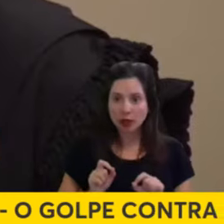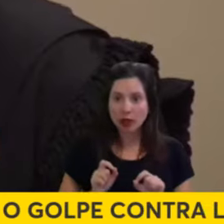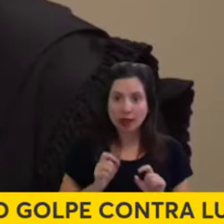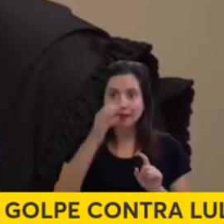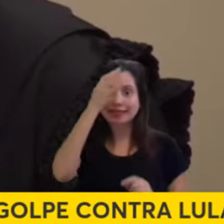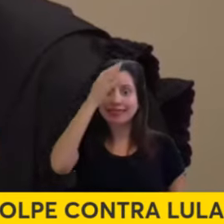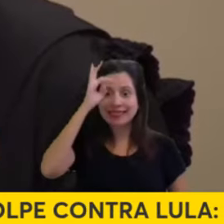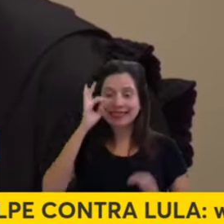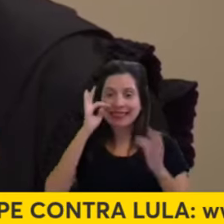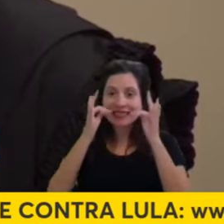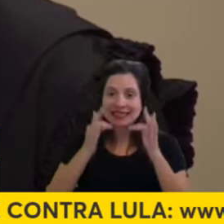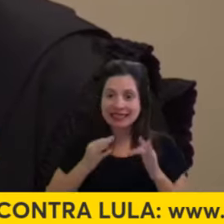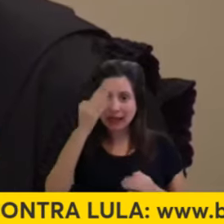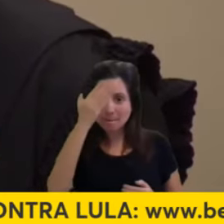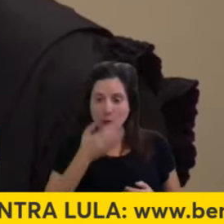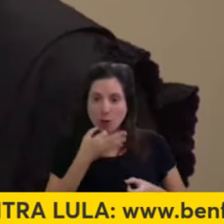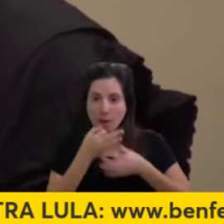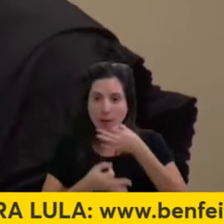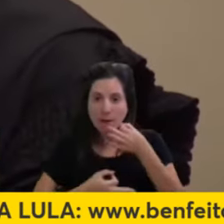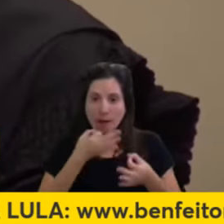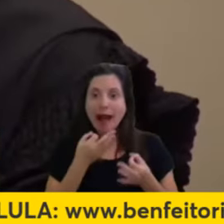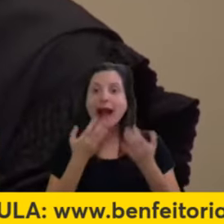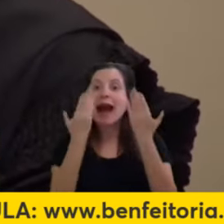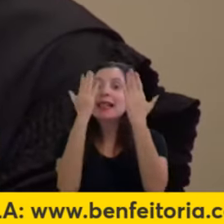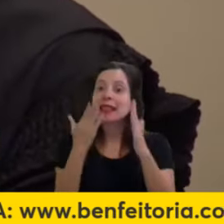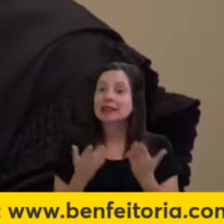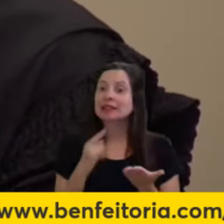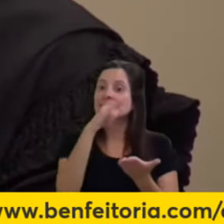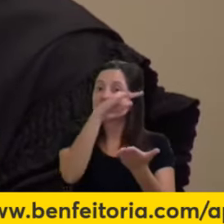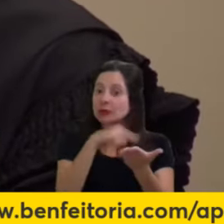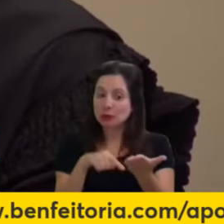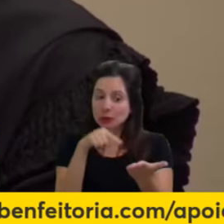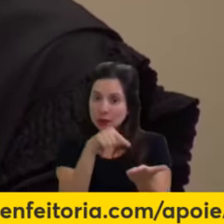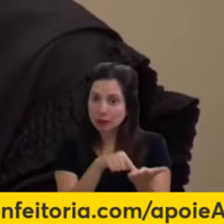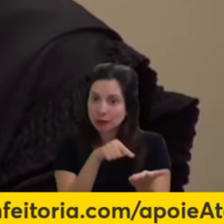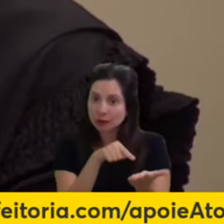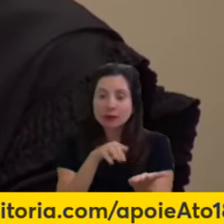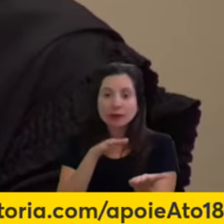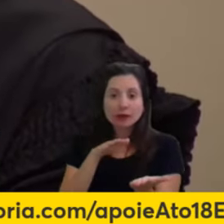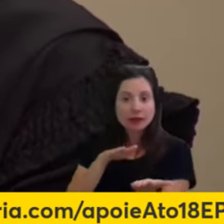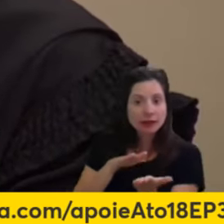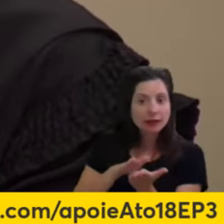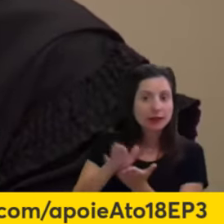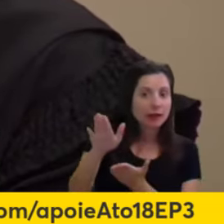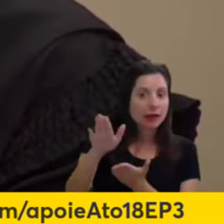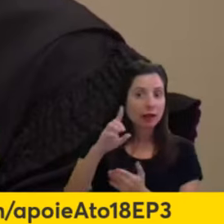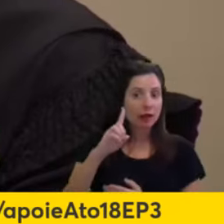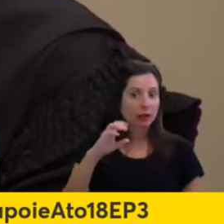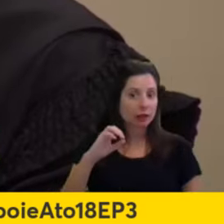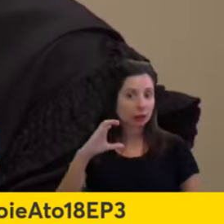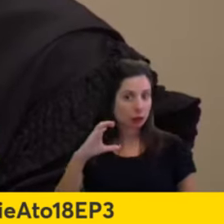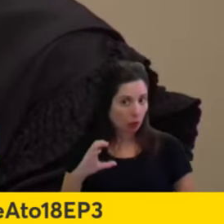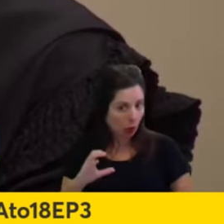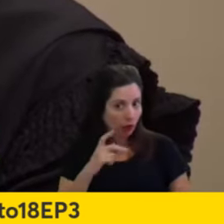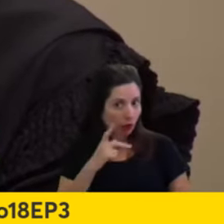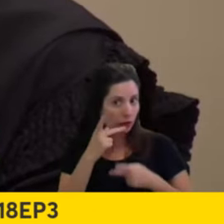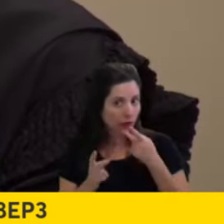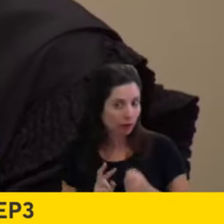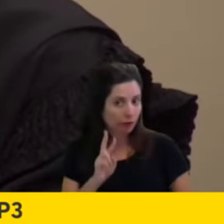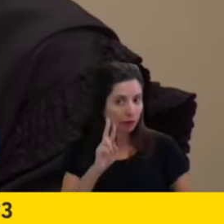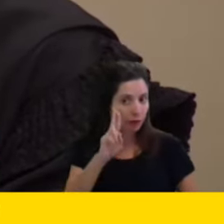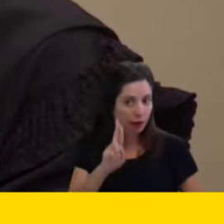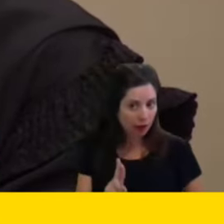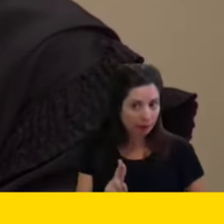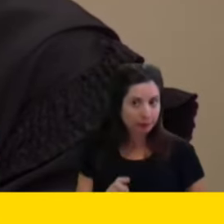permitir a devida análise desses documentos pelo Despacho do edoc tal que faço referência o então relator ressalvou